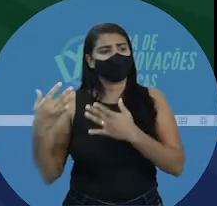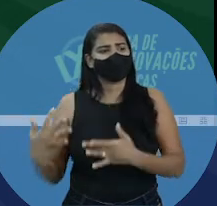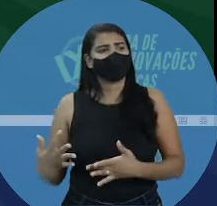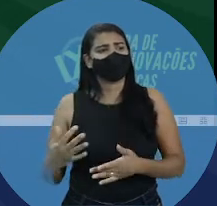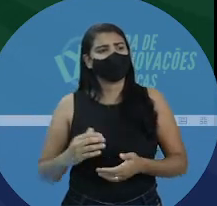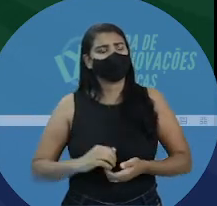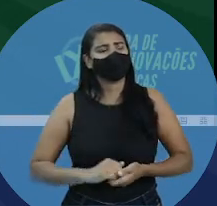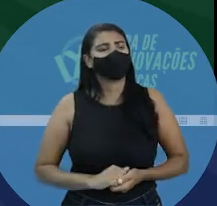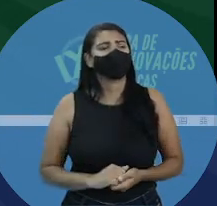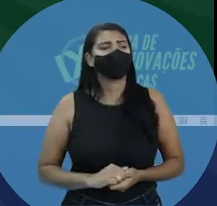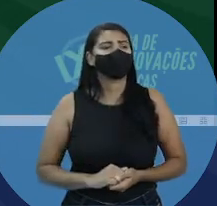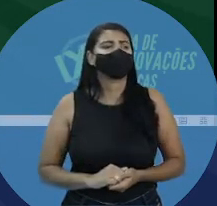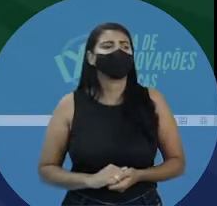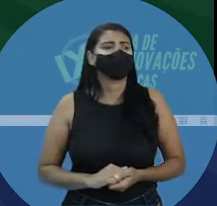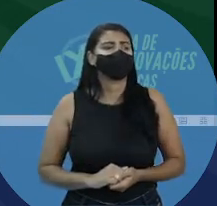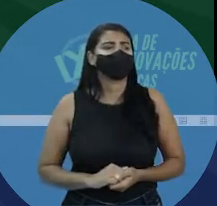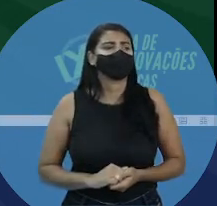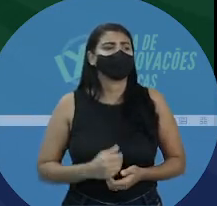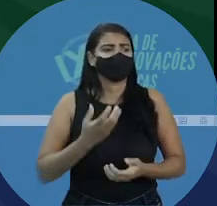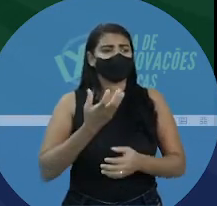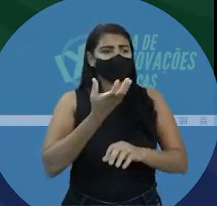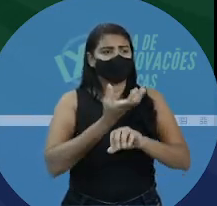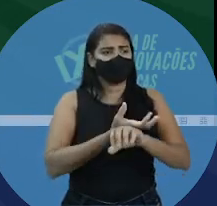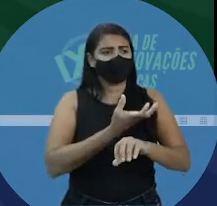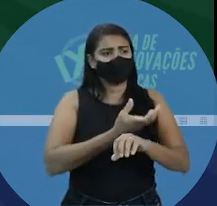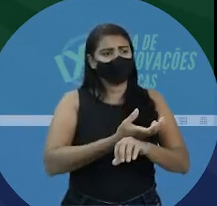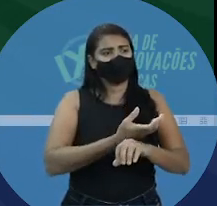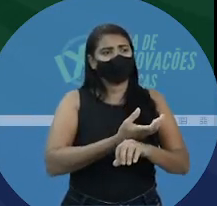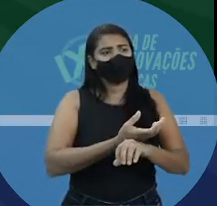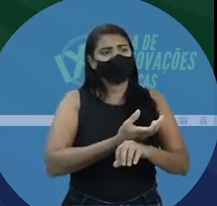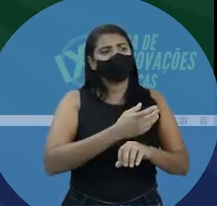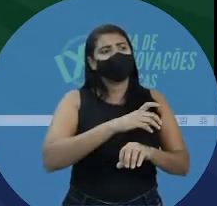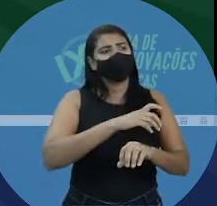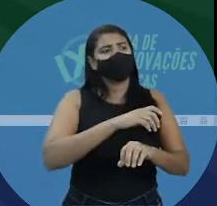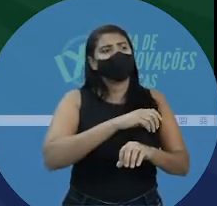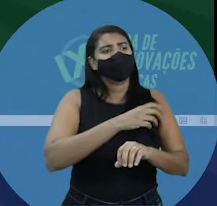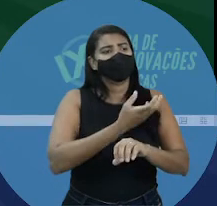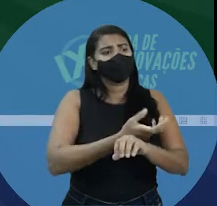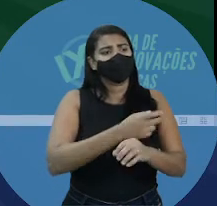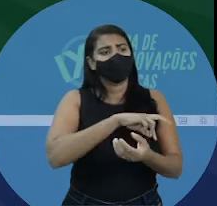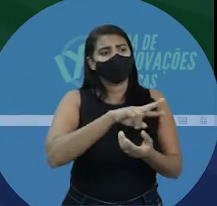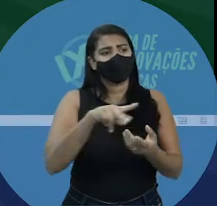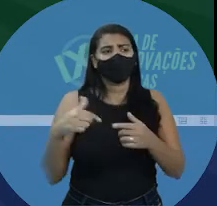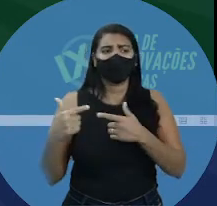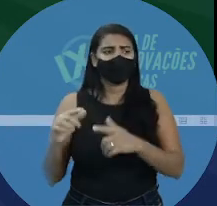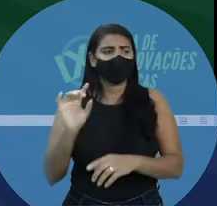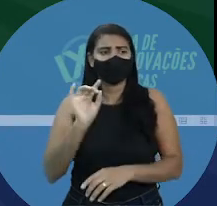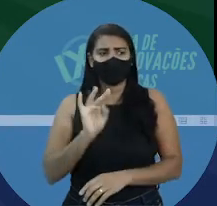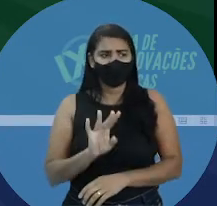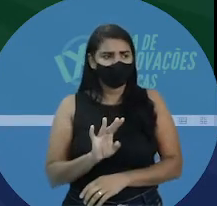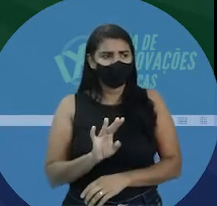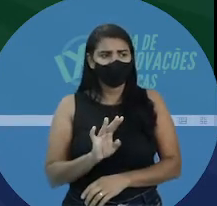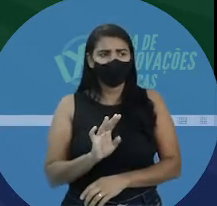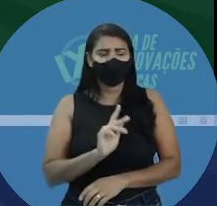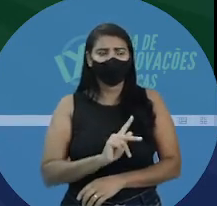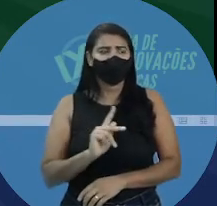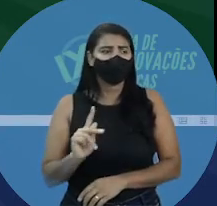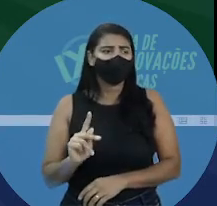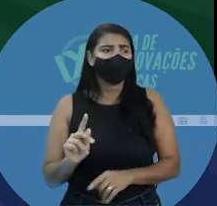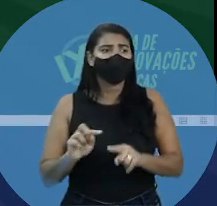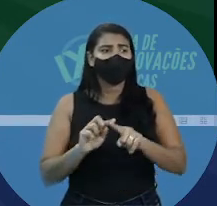parte multidisciplinar, ela também não trabalha sozinha, não só atualmente com as professoras,